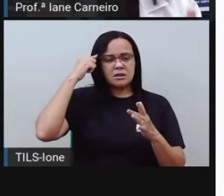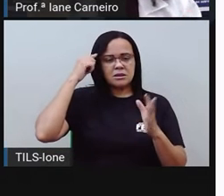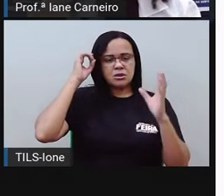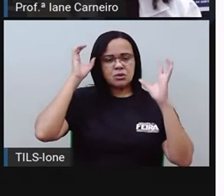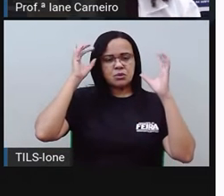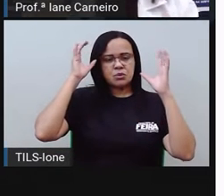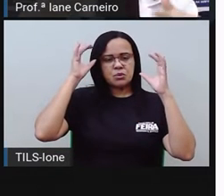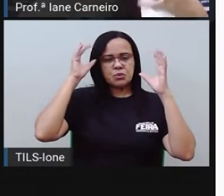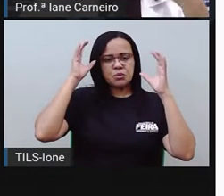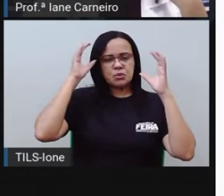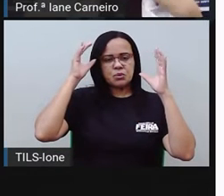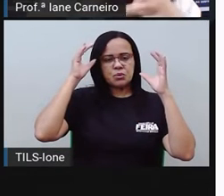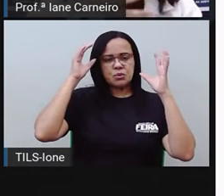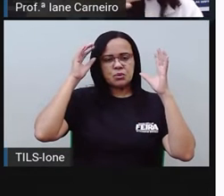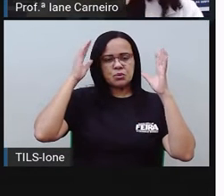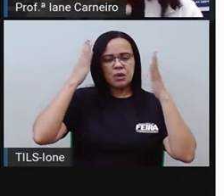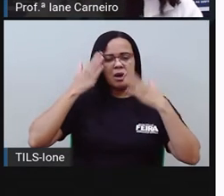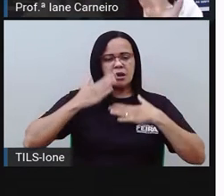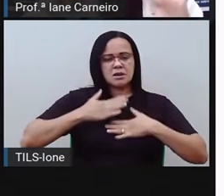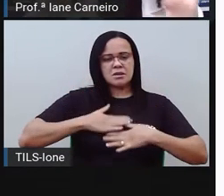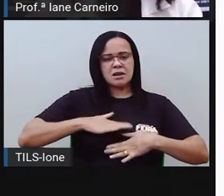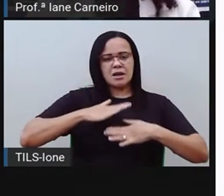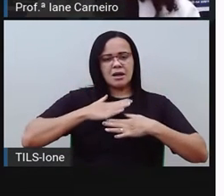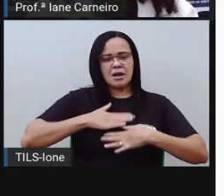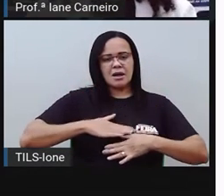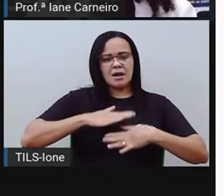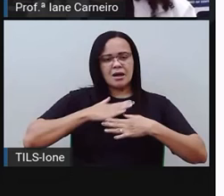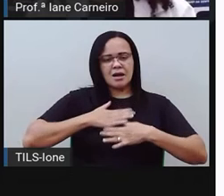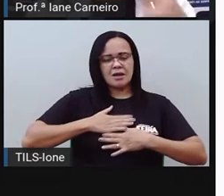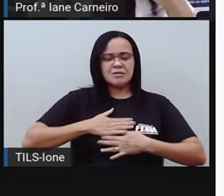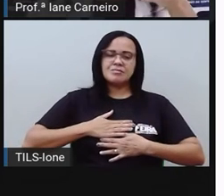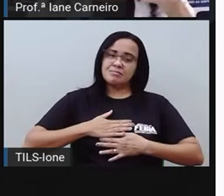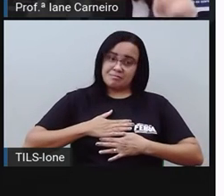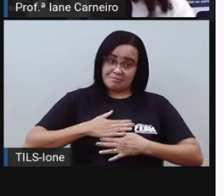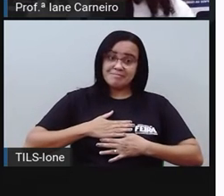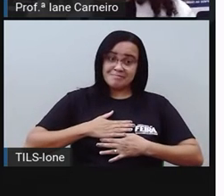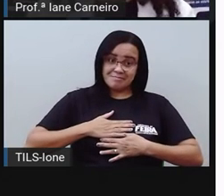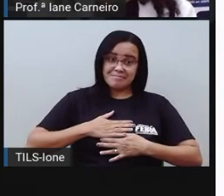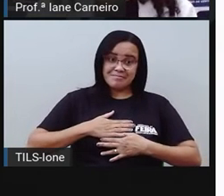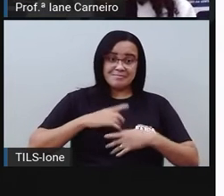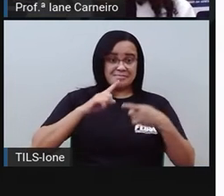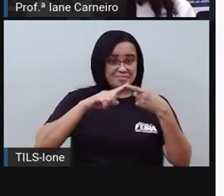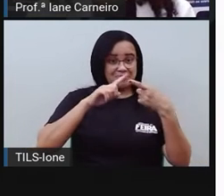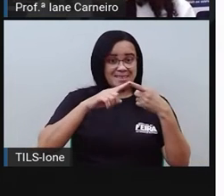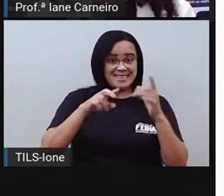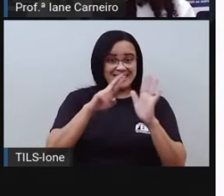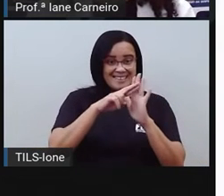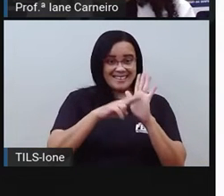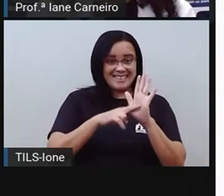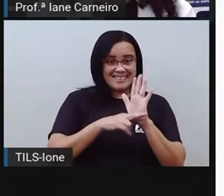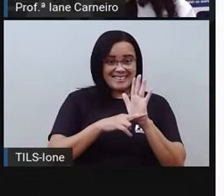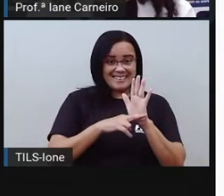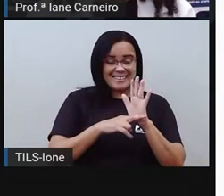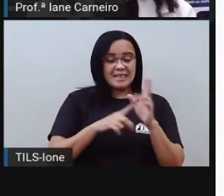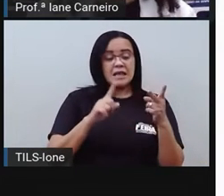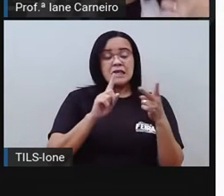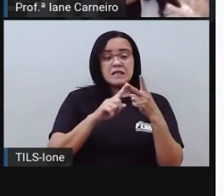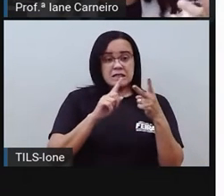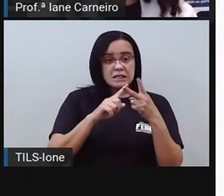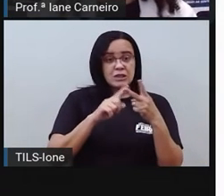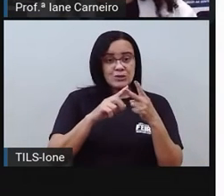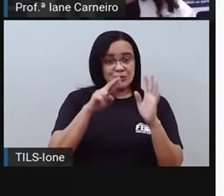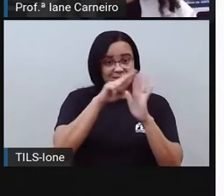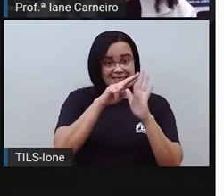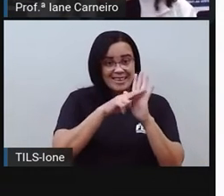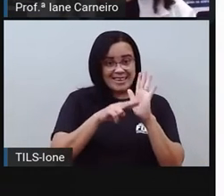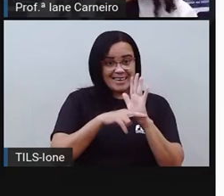você conseguir pensar, né? Agir tranquilamente, beleza? Outra coisa que você pode fazer, né? Outra regra